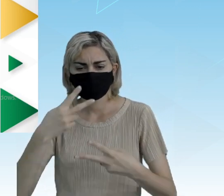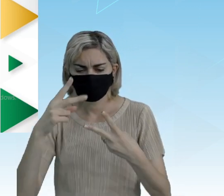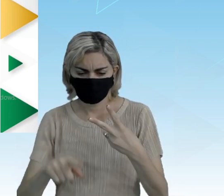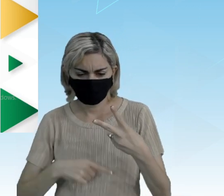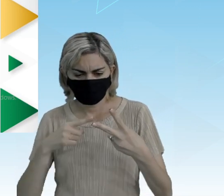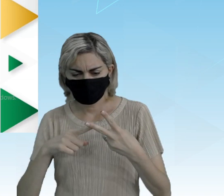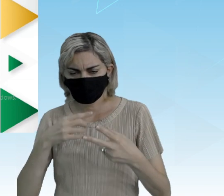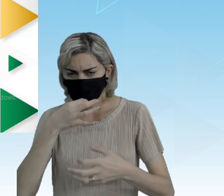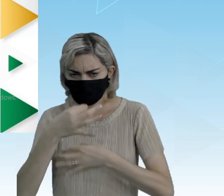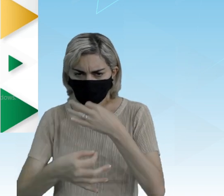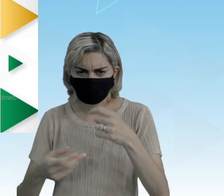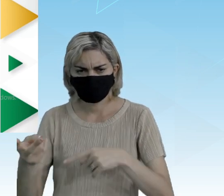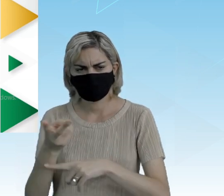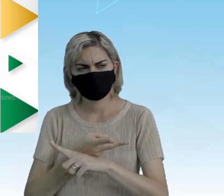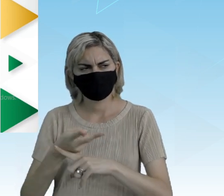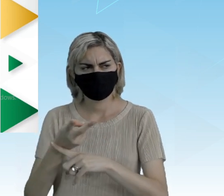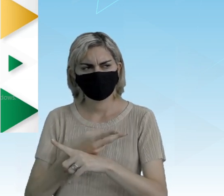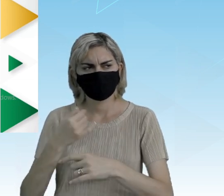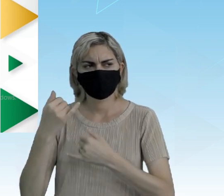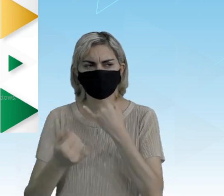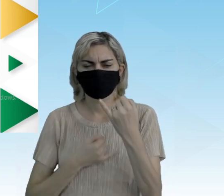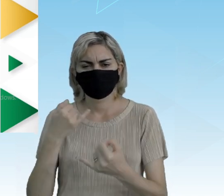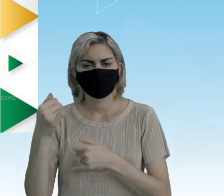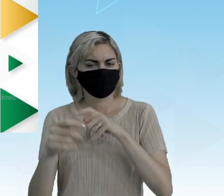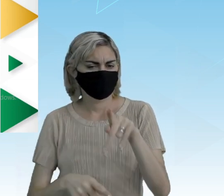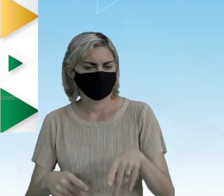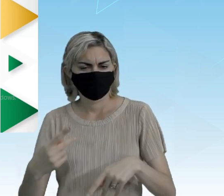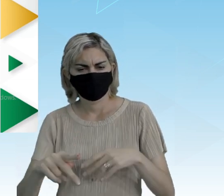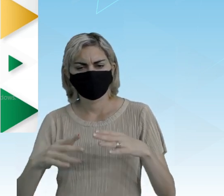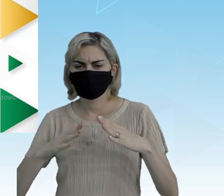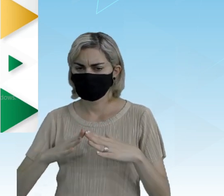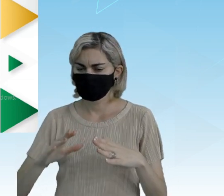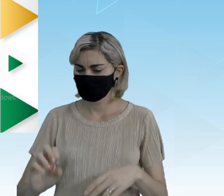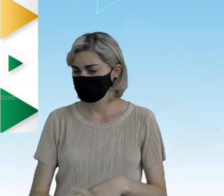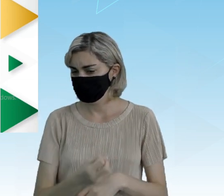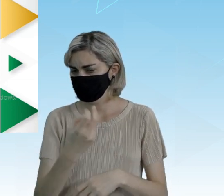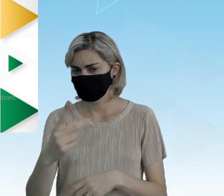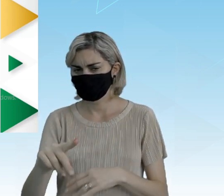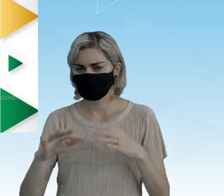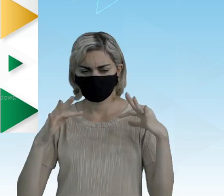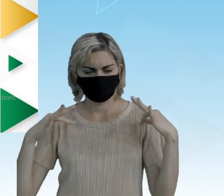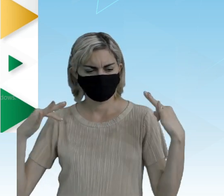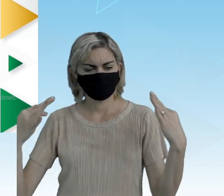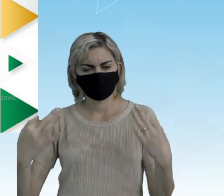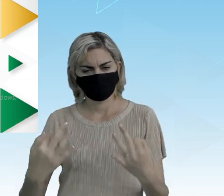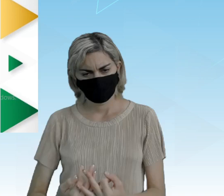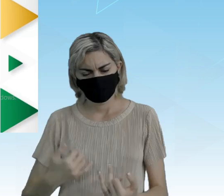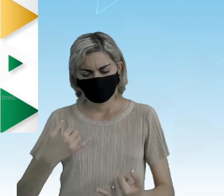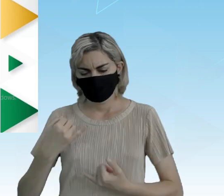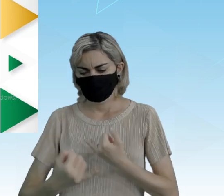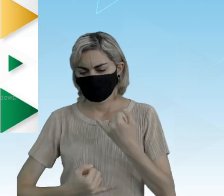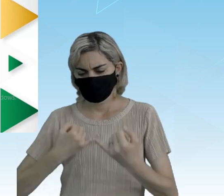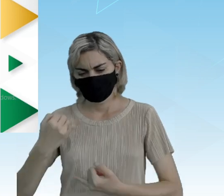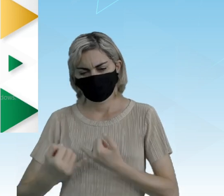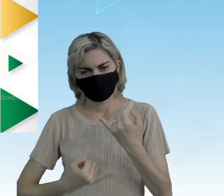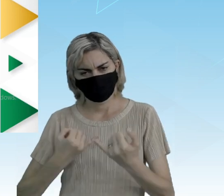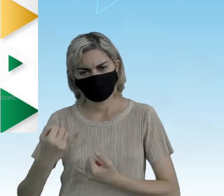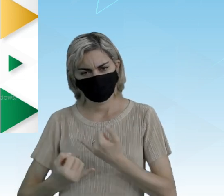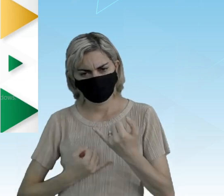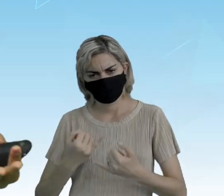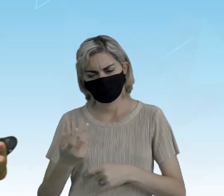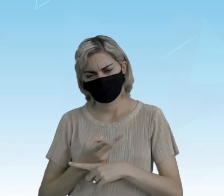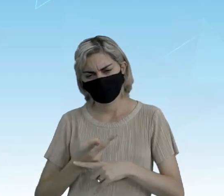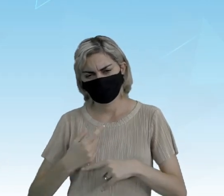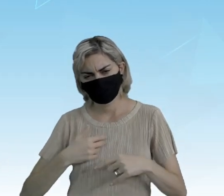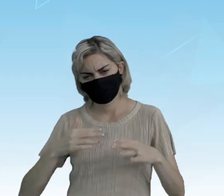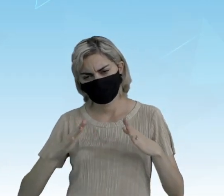Sugestão 2. Procure brinquedos populares na sua casa ou com seus familiares. Então, esses brinquedos populares eu fui procurar na